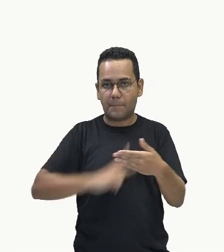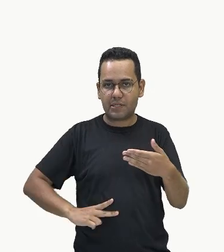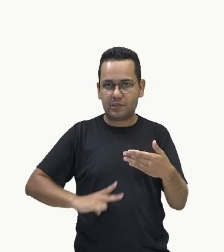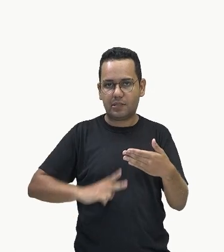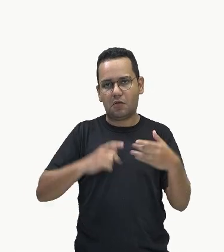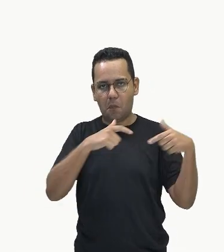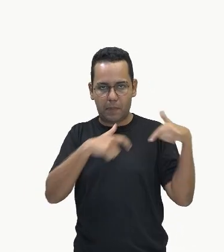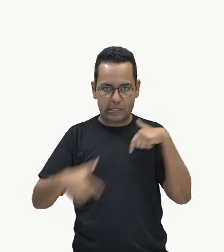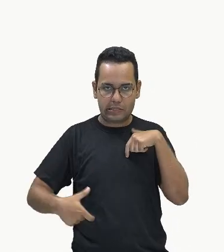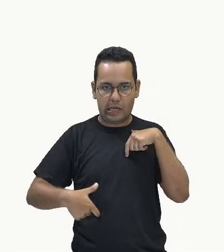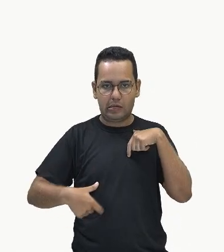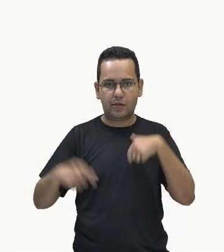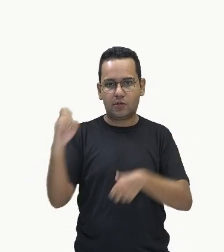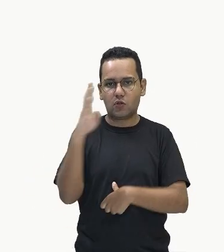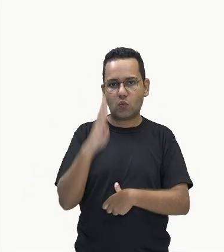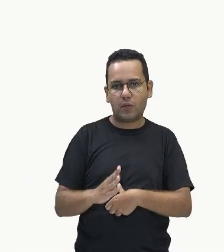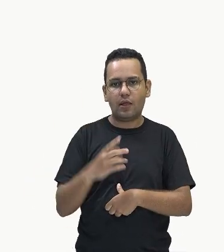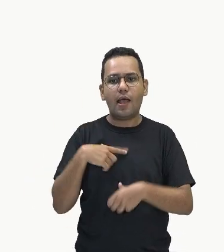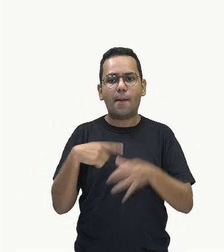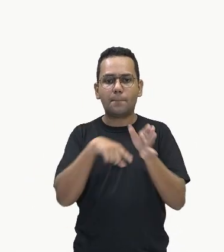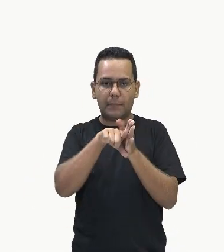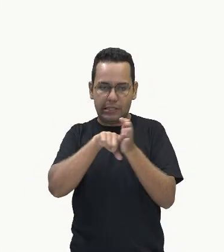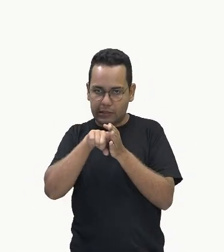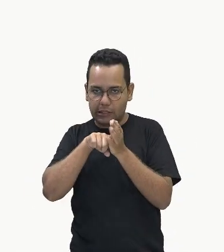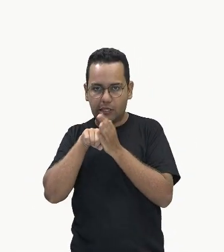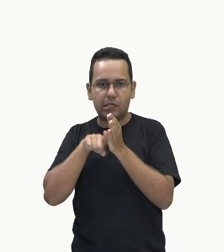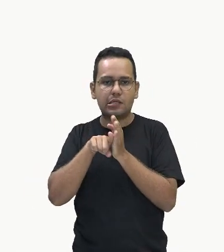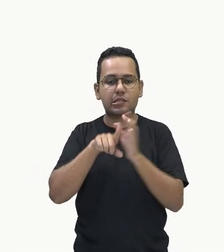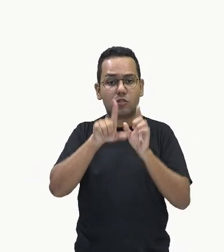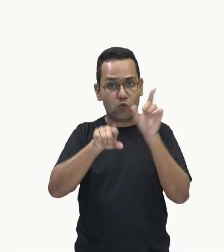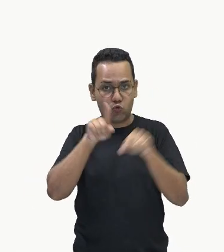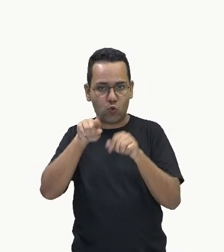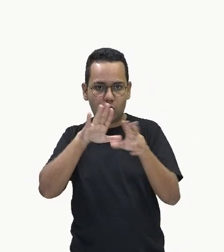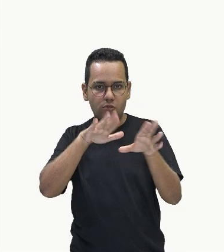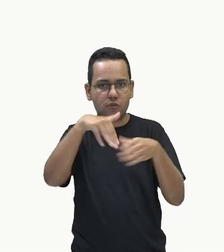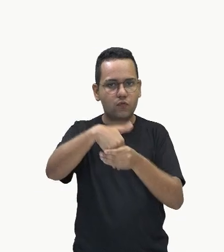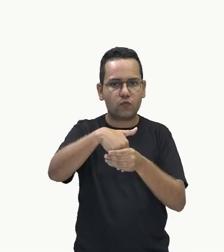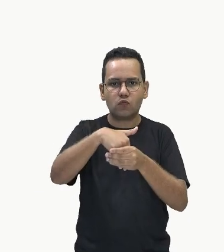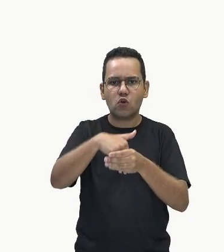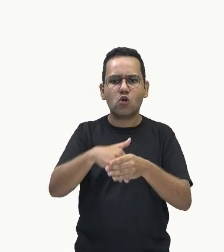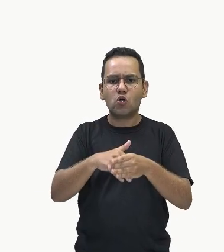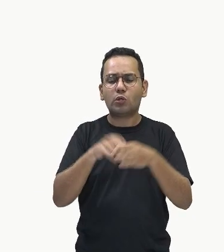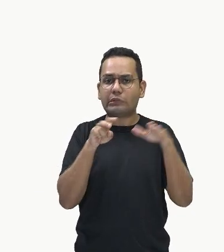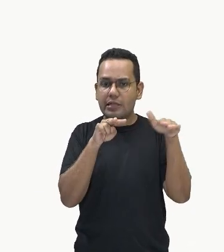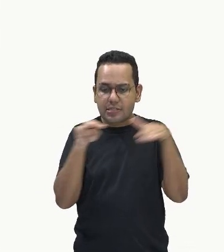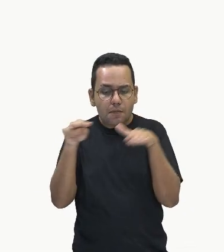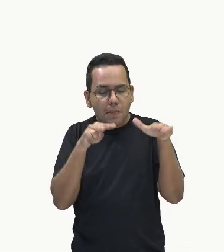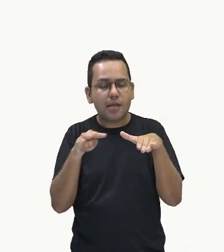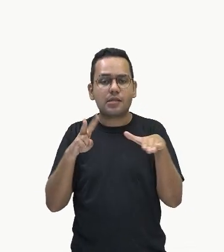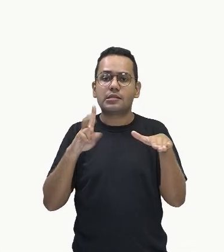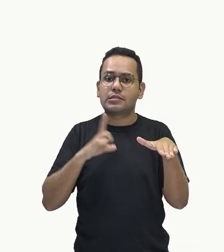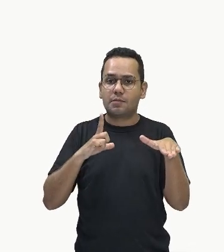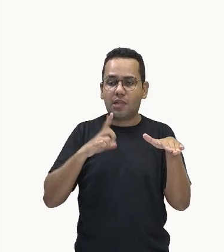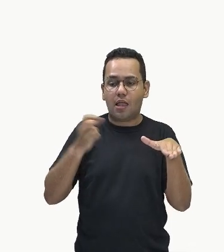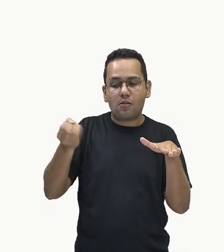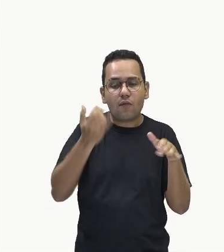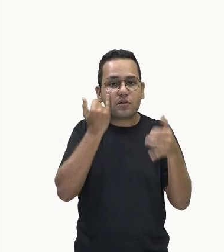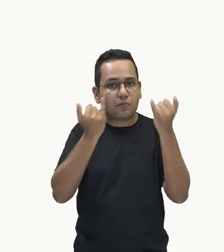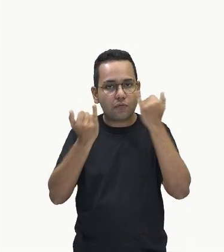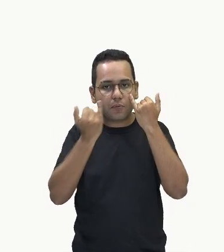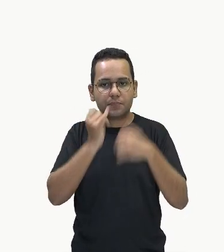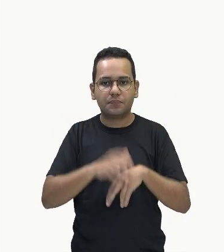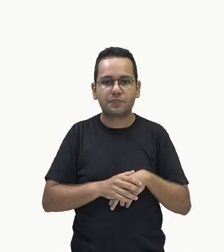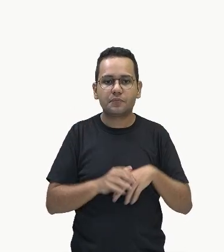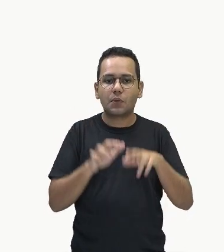de intenções de voto são atualizadas toda semana. Para que isso ocorra,